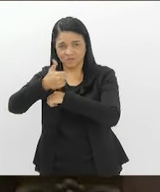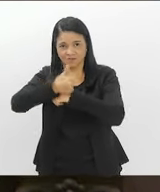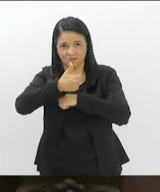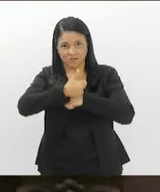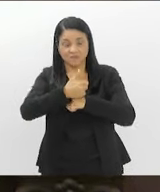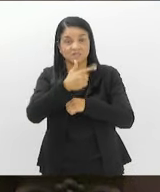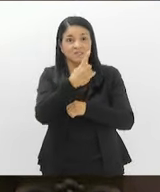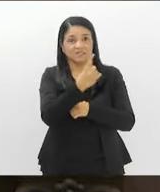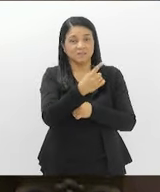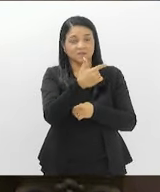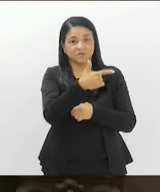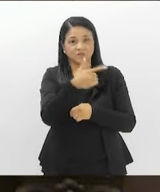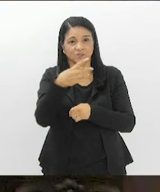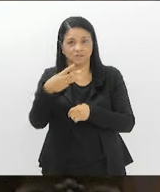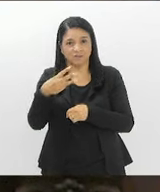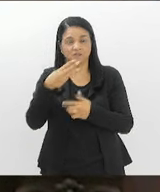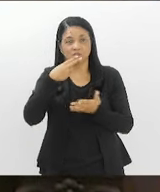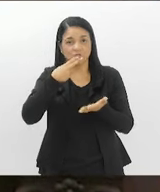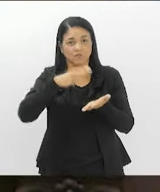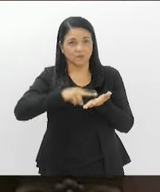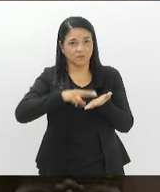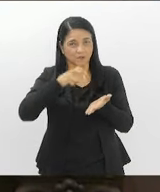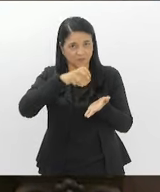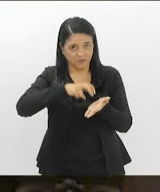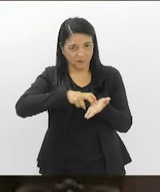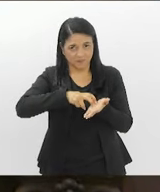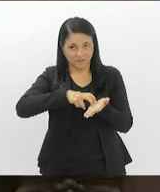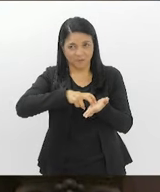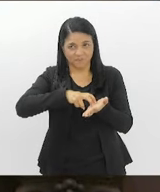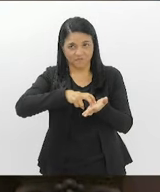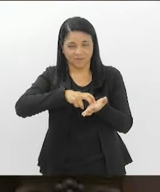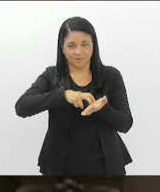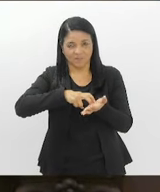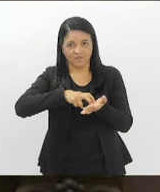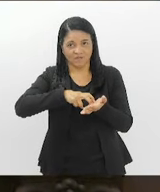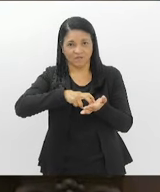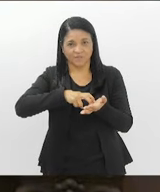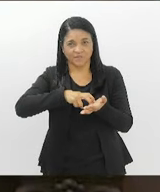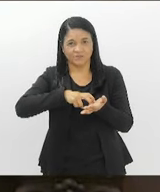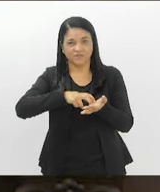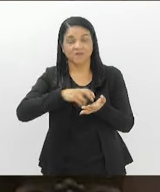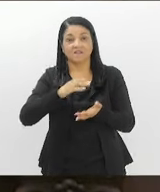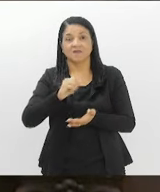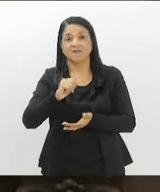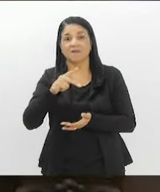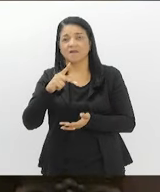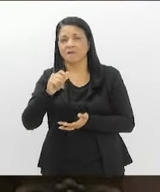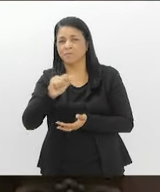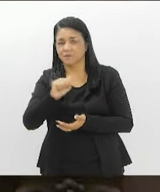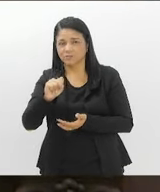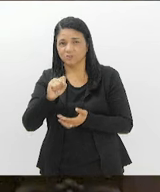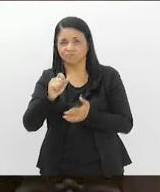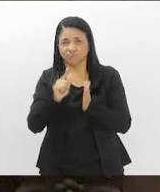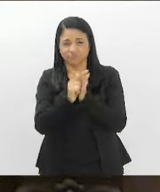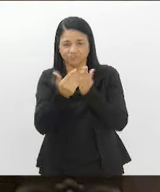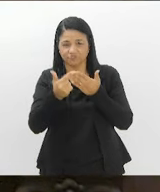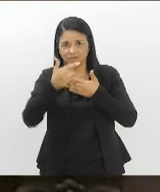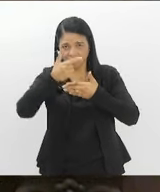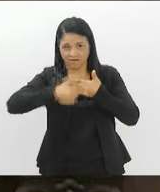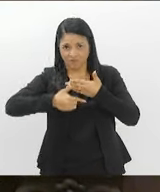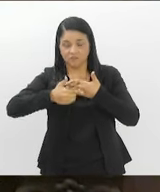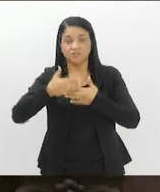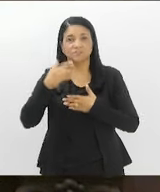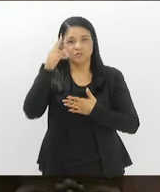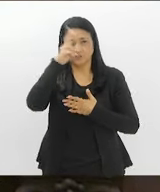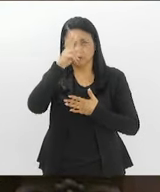123 anos do Correio do Amanhã, com suas capas históricas, que ficará disponível para visitação